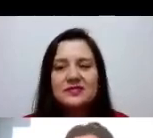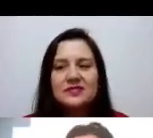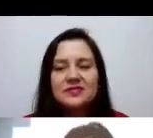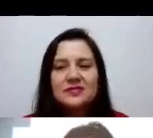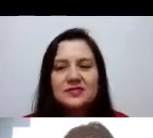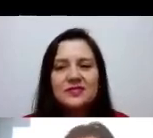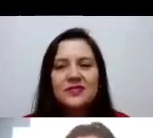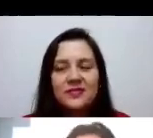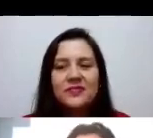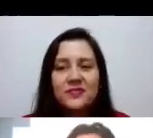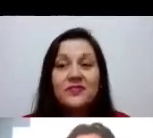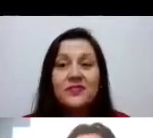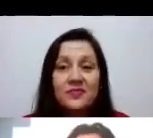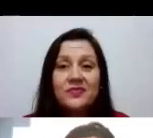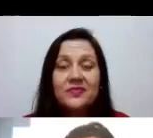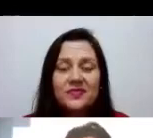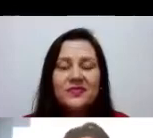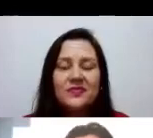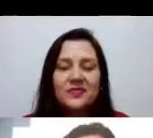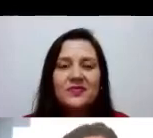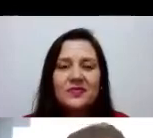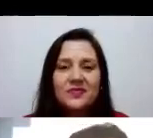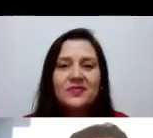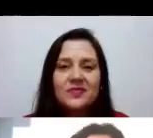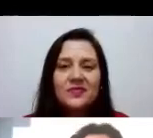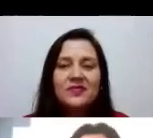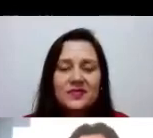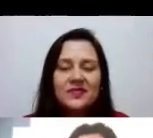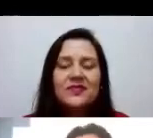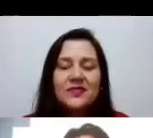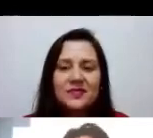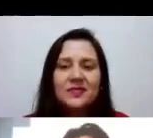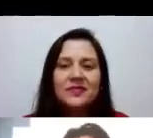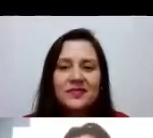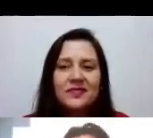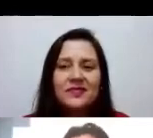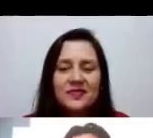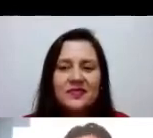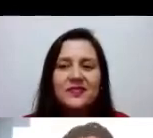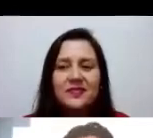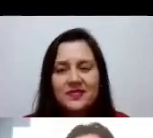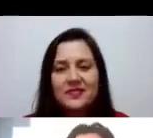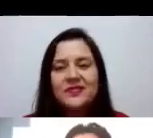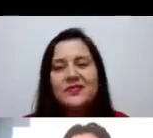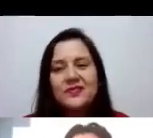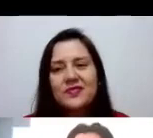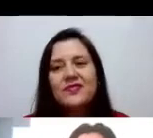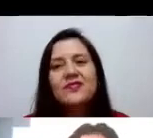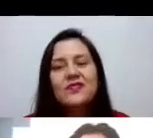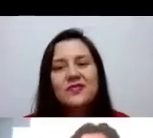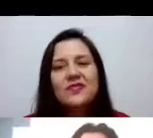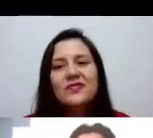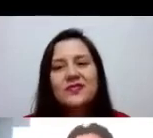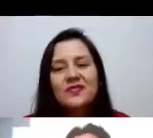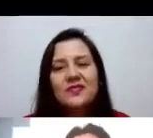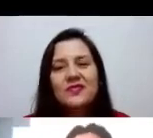uma nova fase. A vida ela é feita, eu entendo dessa forma, né, de fases. Você abre uma, termina uma, abre outra, termina